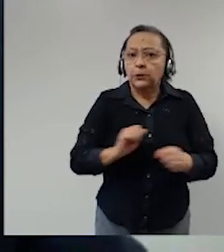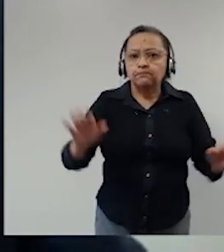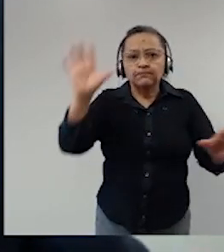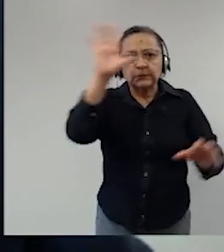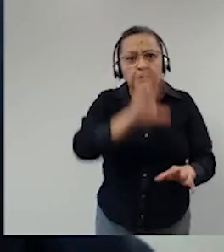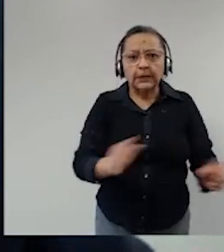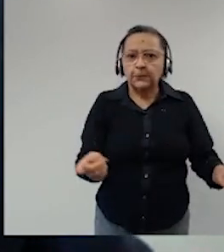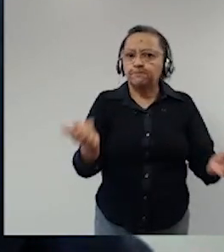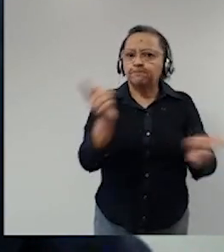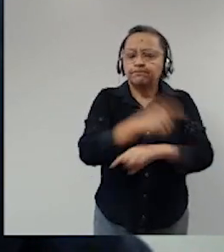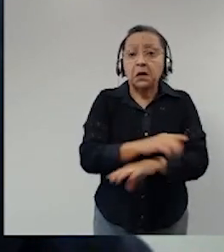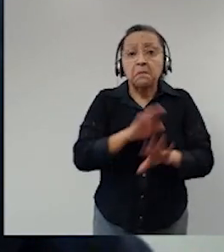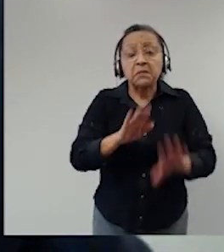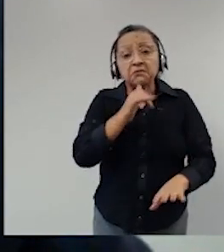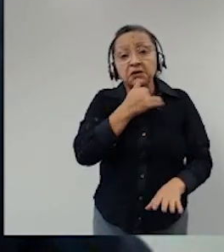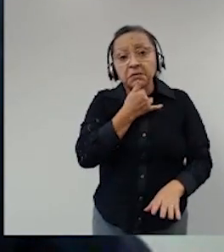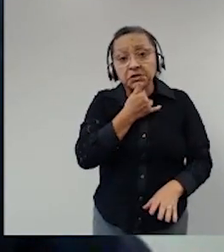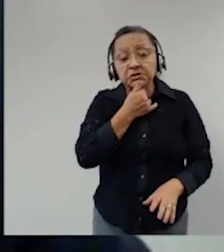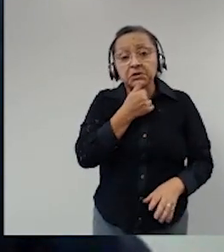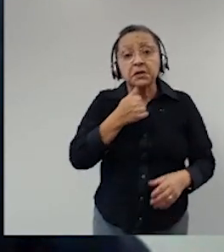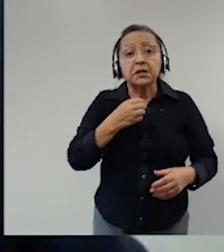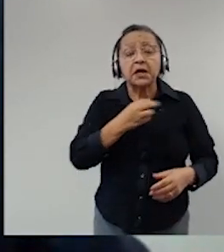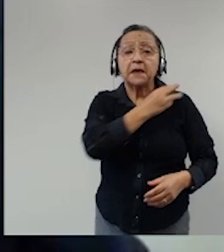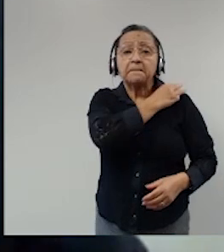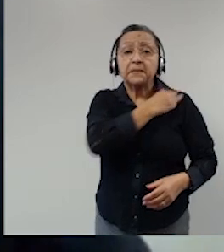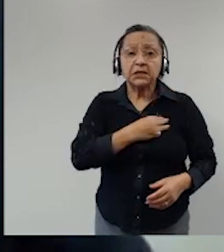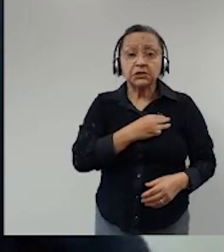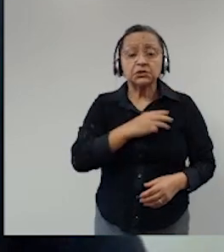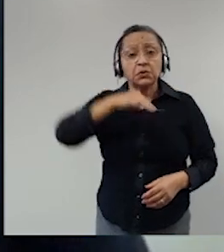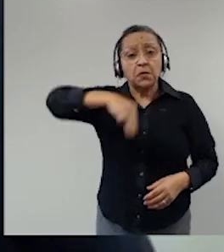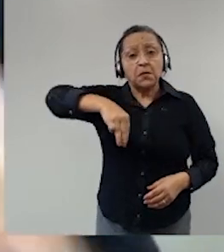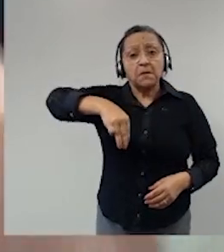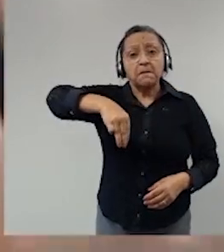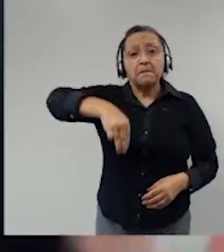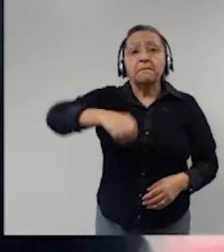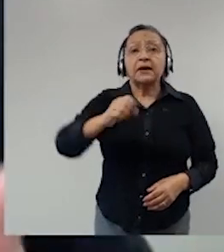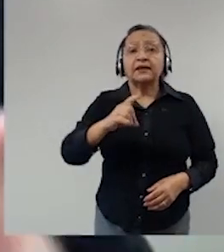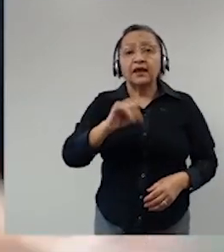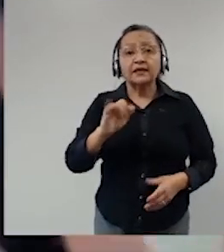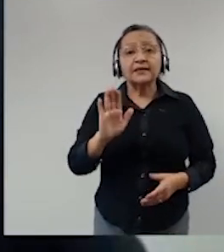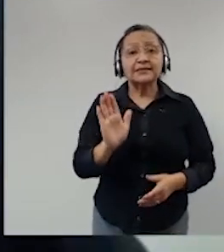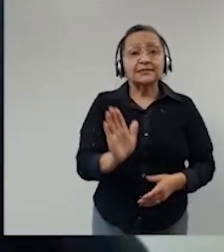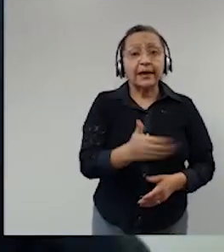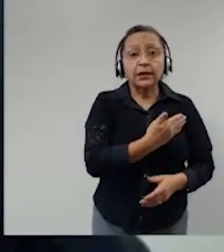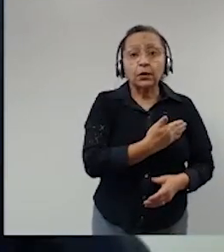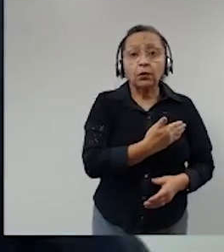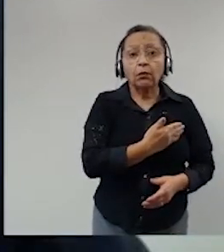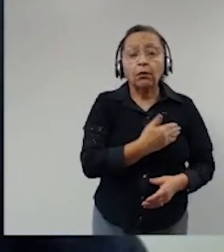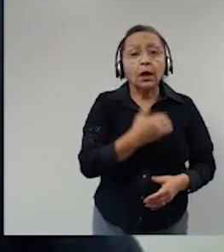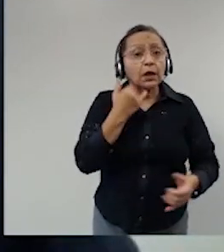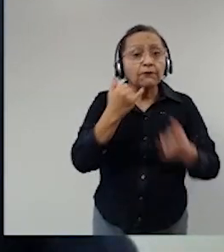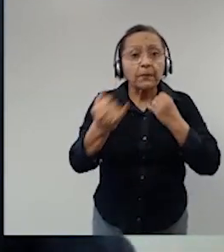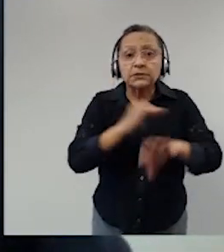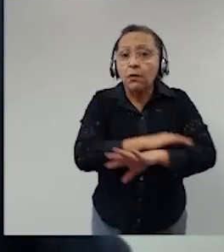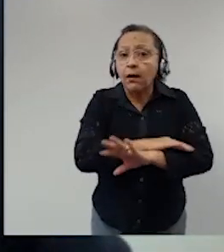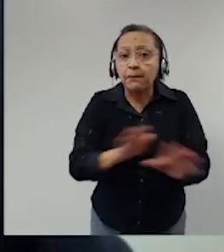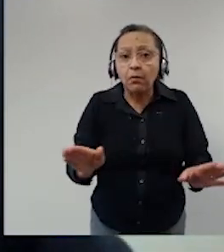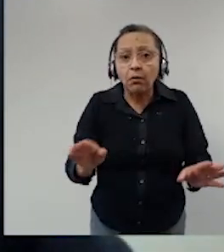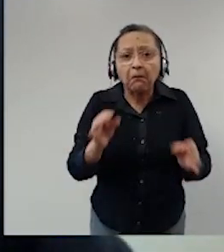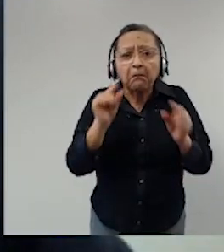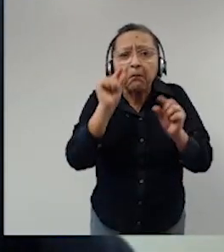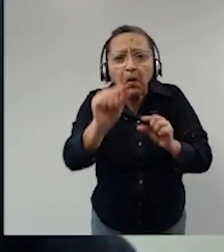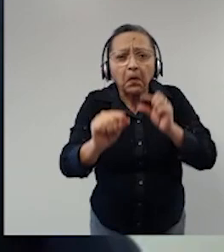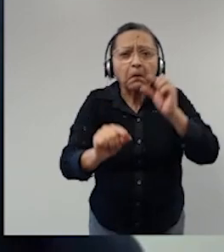Infelizmente, desde que o ministro Mandetta deixou o Ministério, nós não temos mais tido esse papel de coordenação da informação detalhada